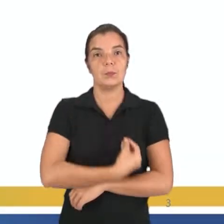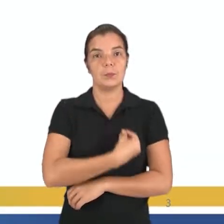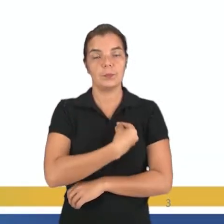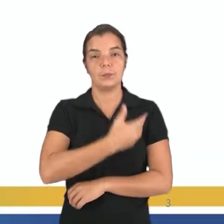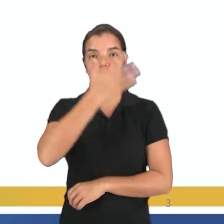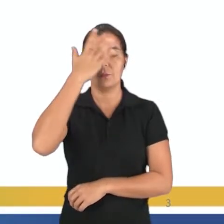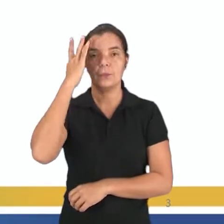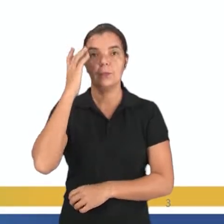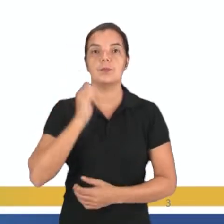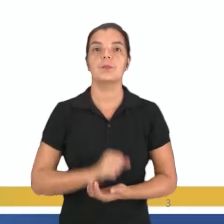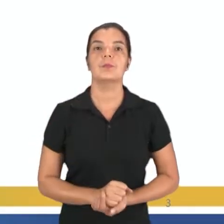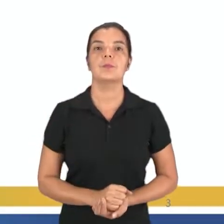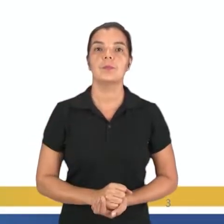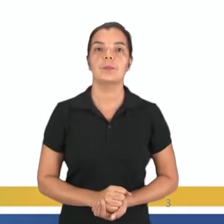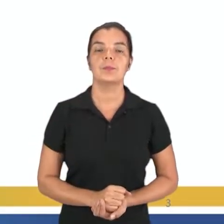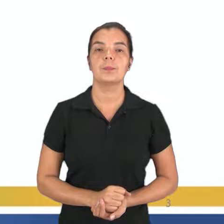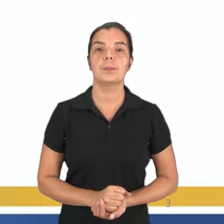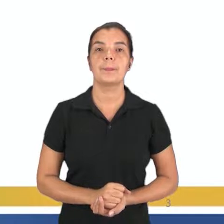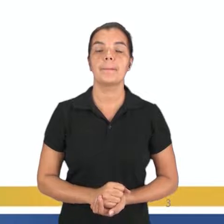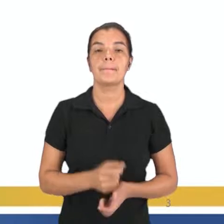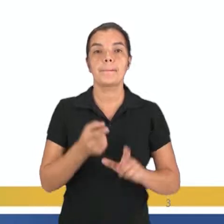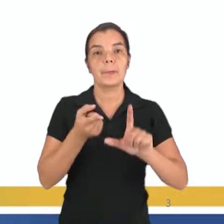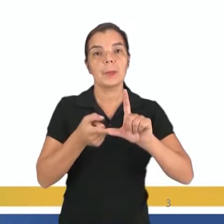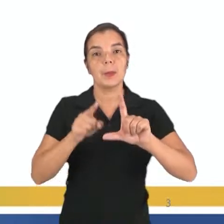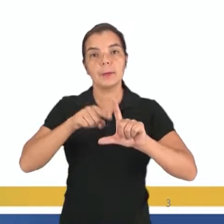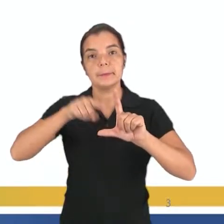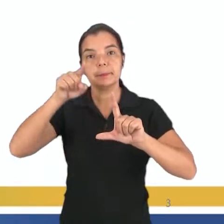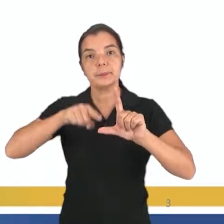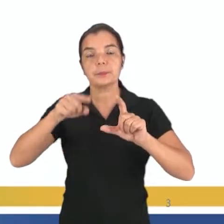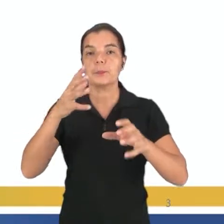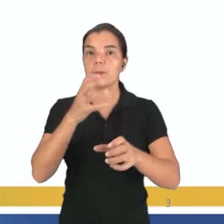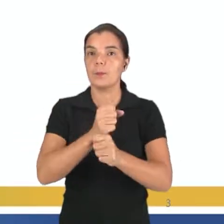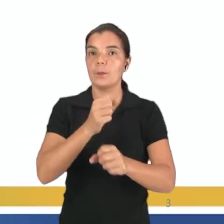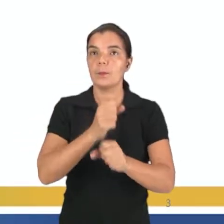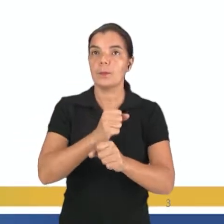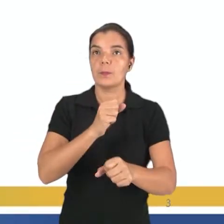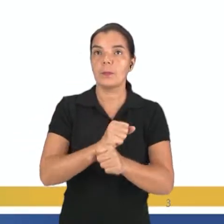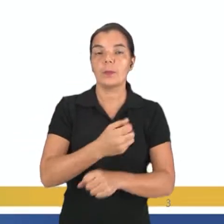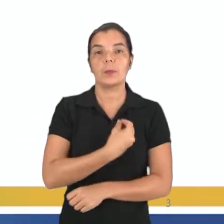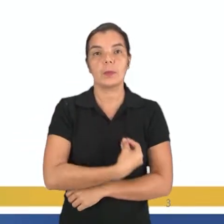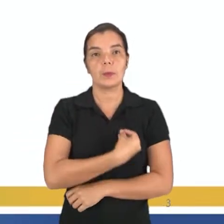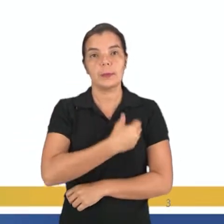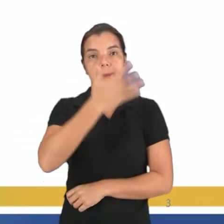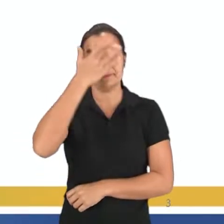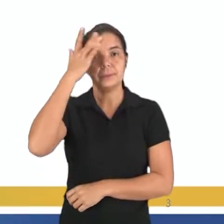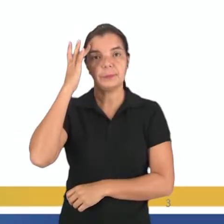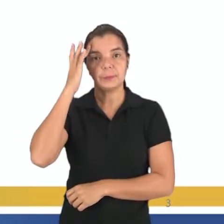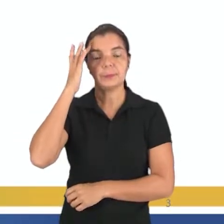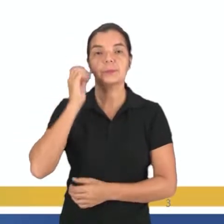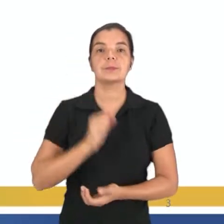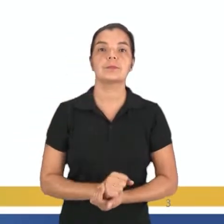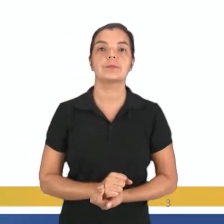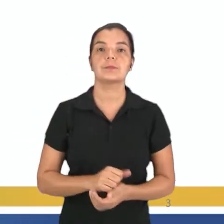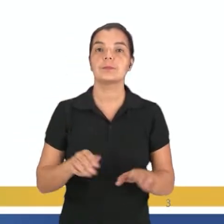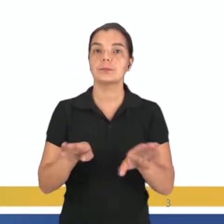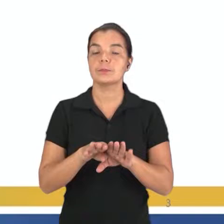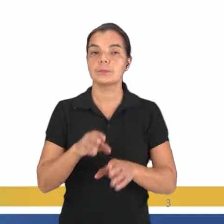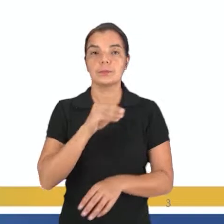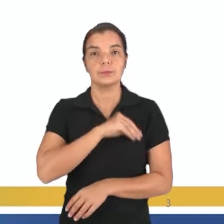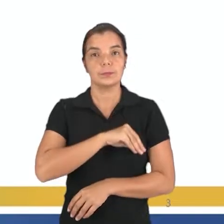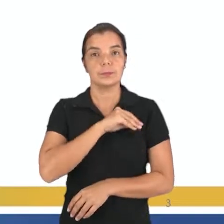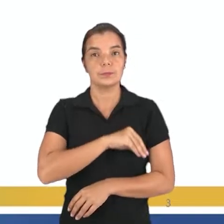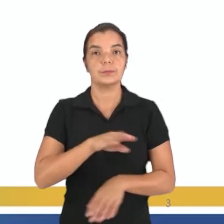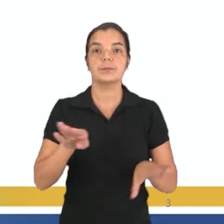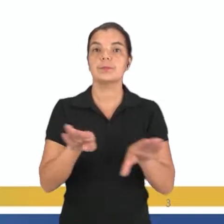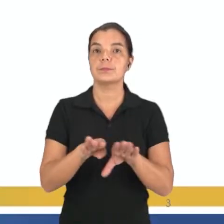das pessoas. Esse índice é calculado com base na expectativa de vida das pessoas, com base na renda